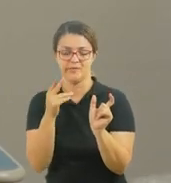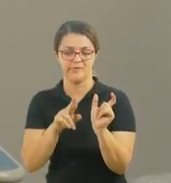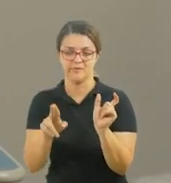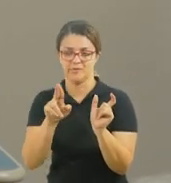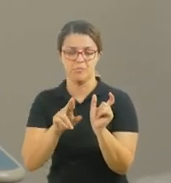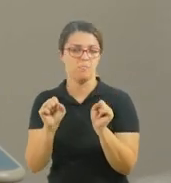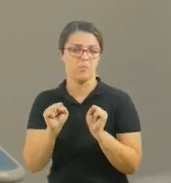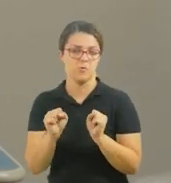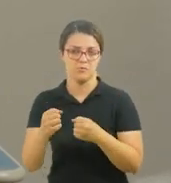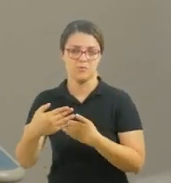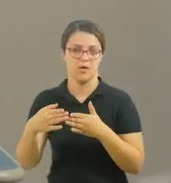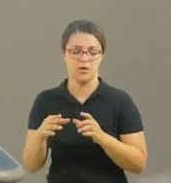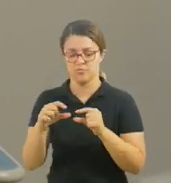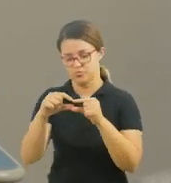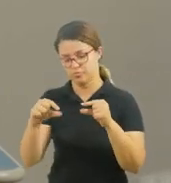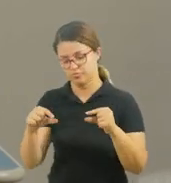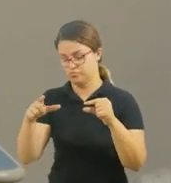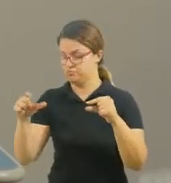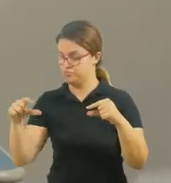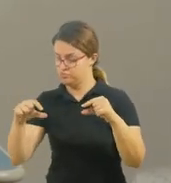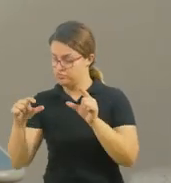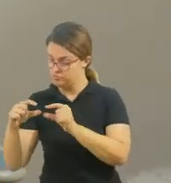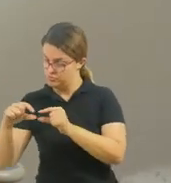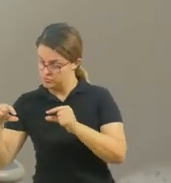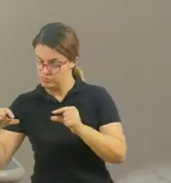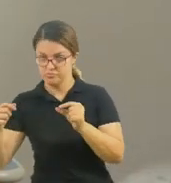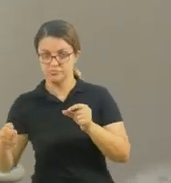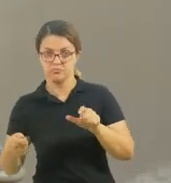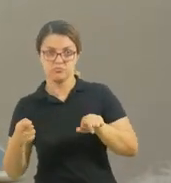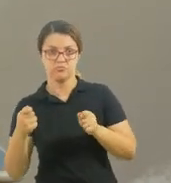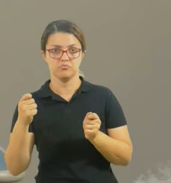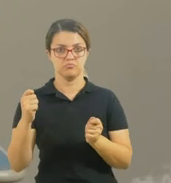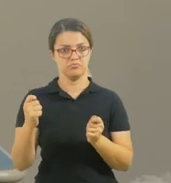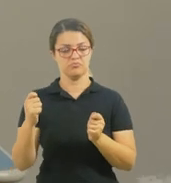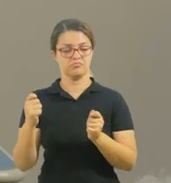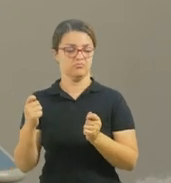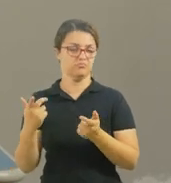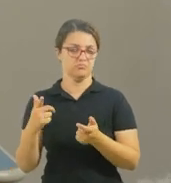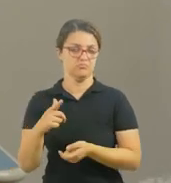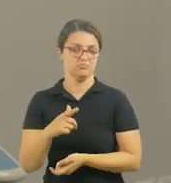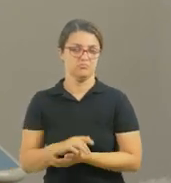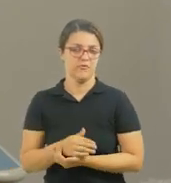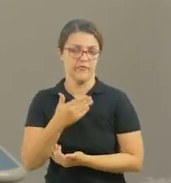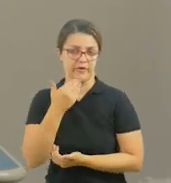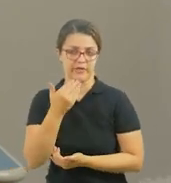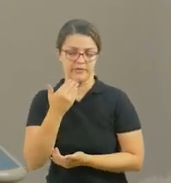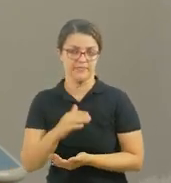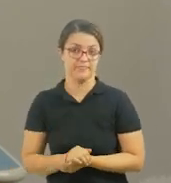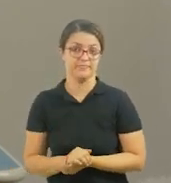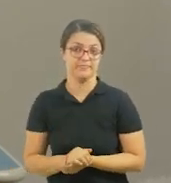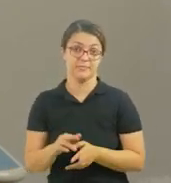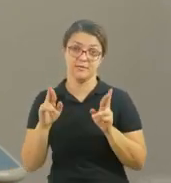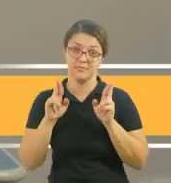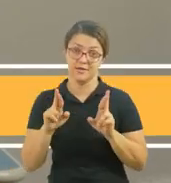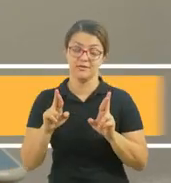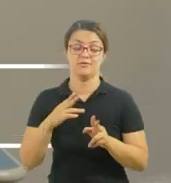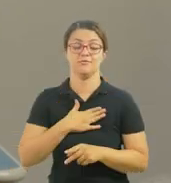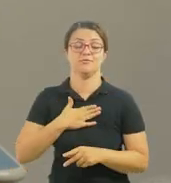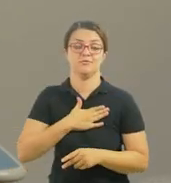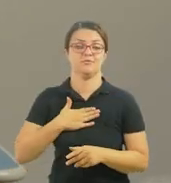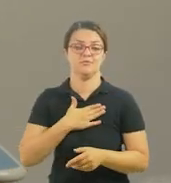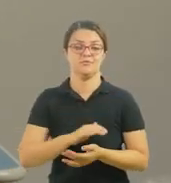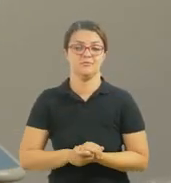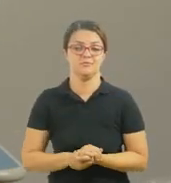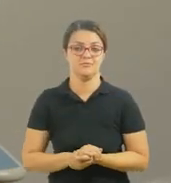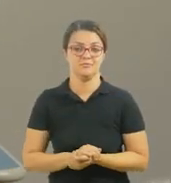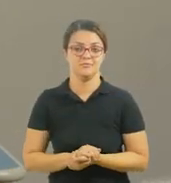fazer num papelão, isso aqui, todo esse material é muito fácil acesso para vocês, tá bom, gente? Espero que